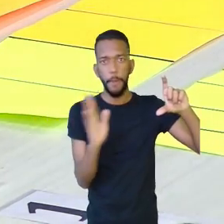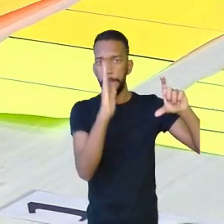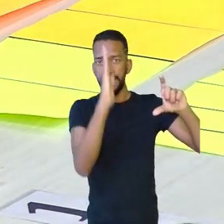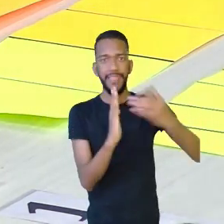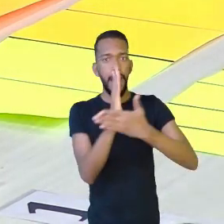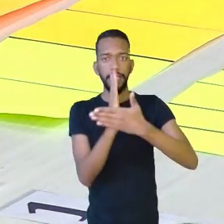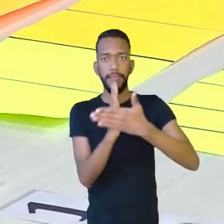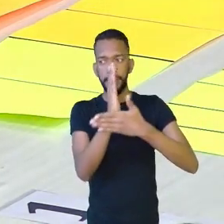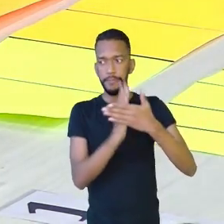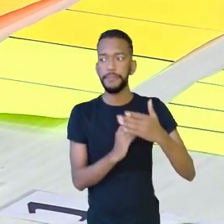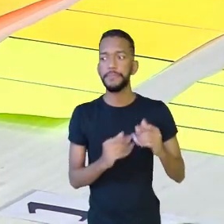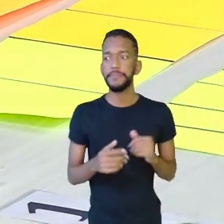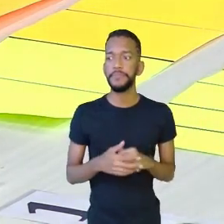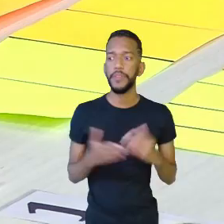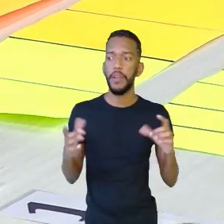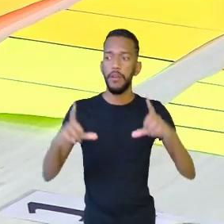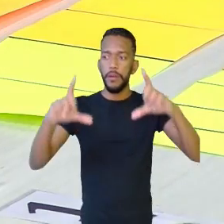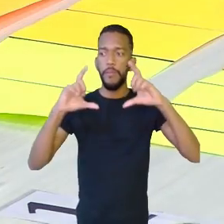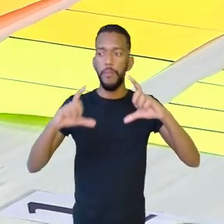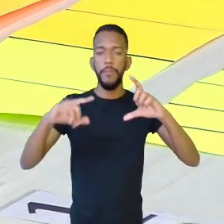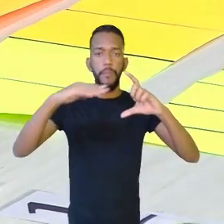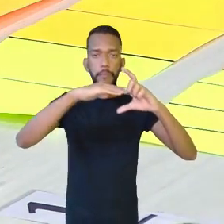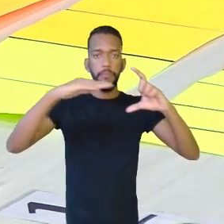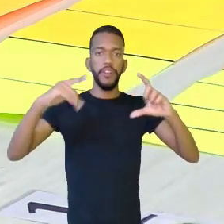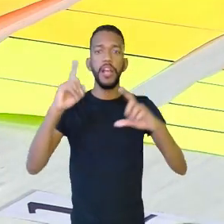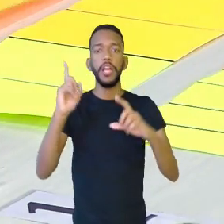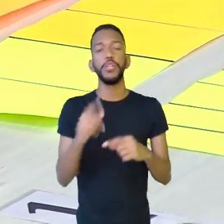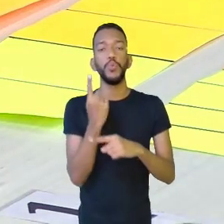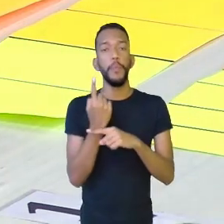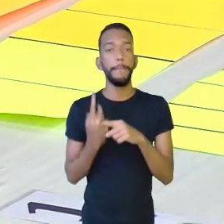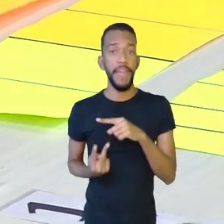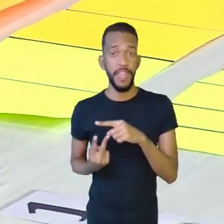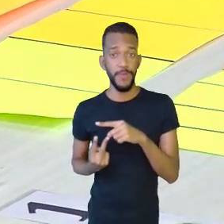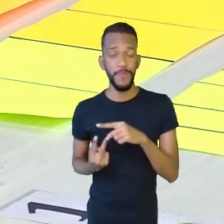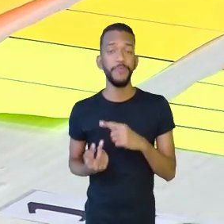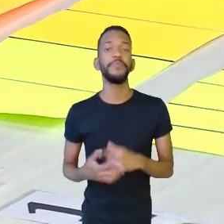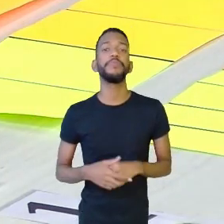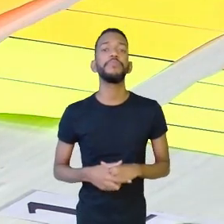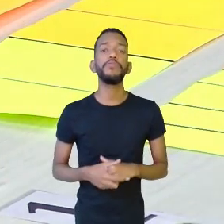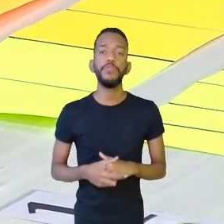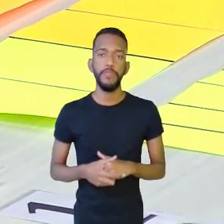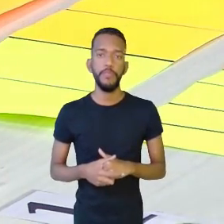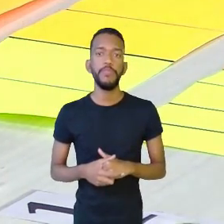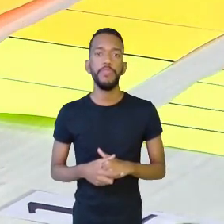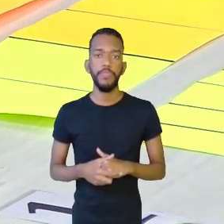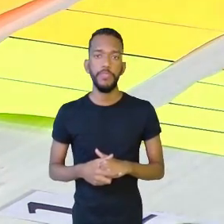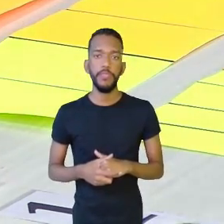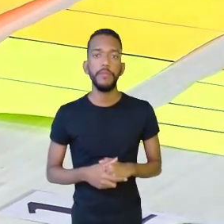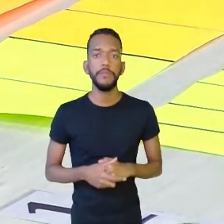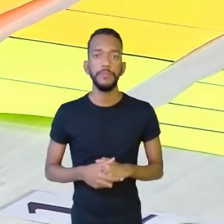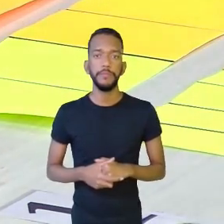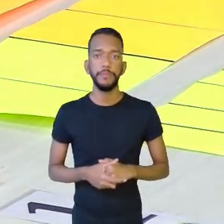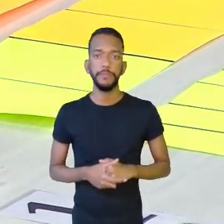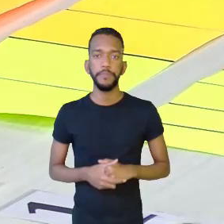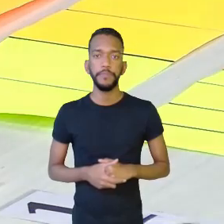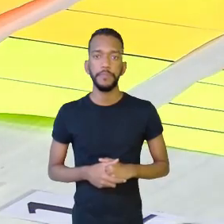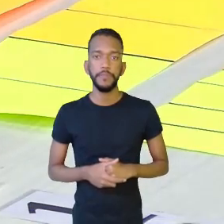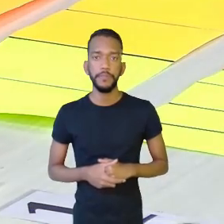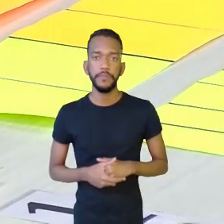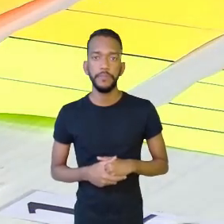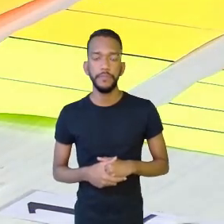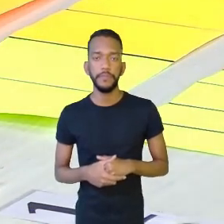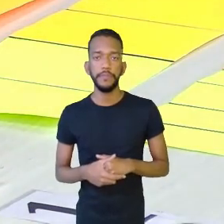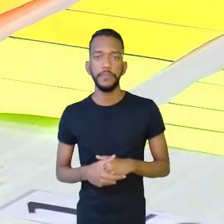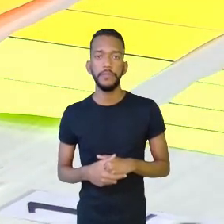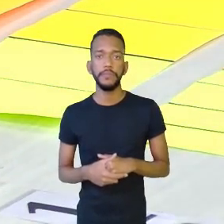uma parte das duas. Eu peguei 1/2. 1/2 aqui, 1/2 aqui também. Olha outro exemplo